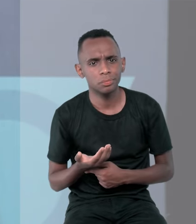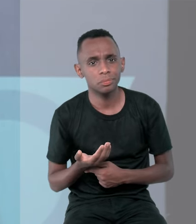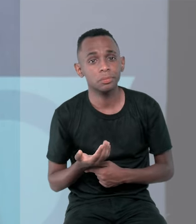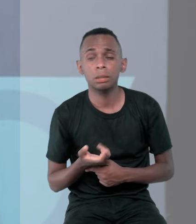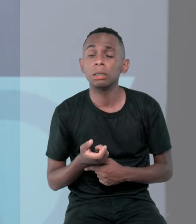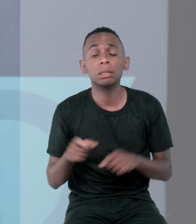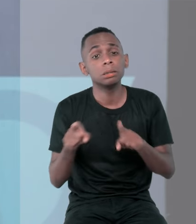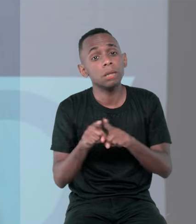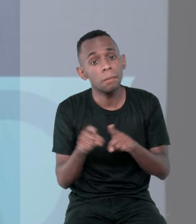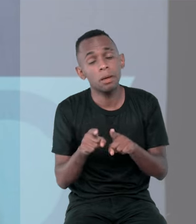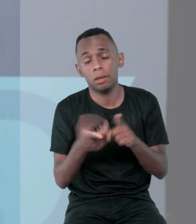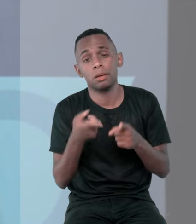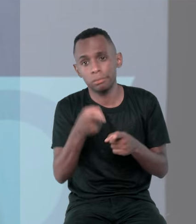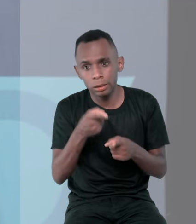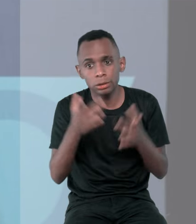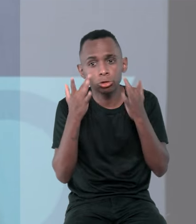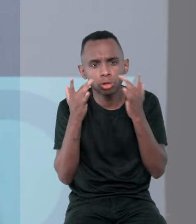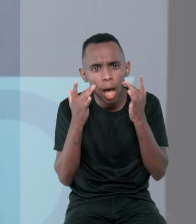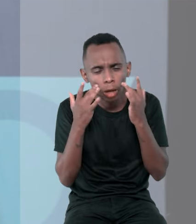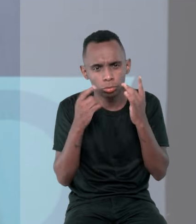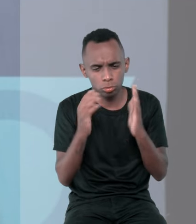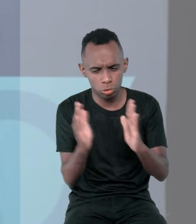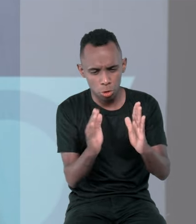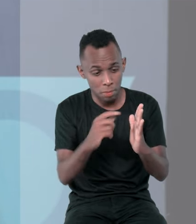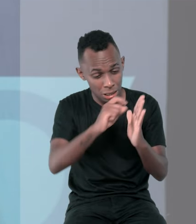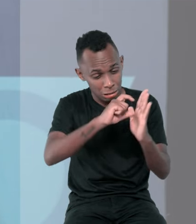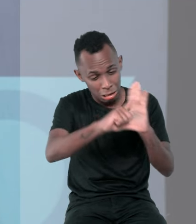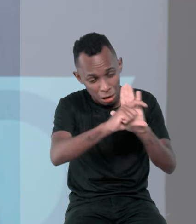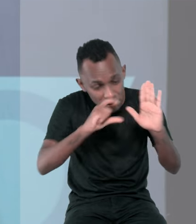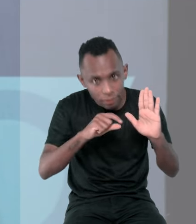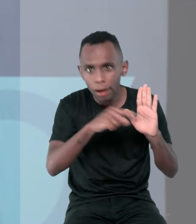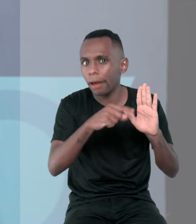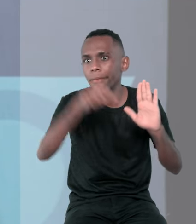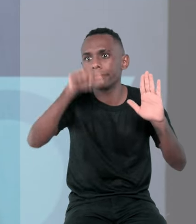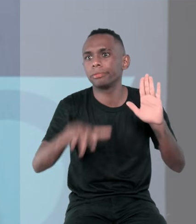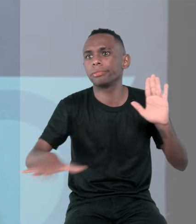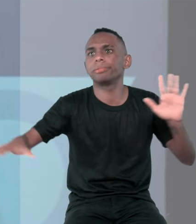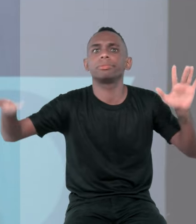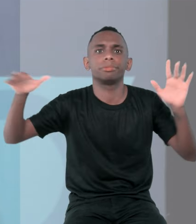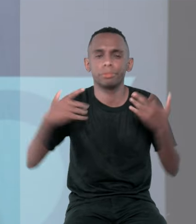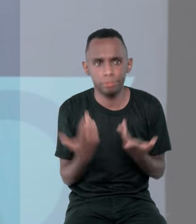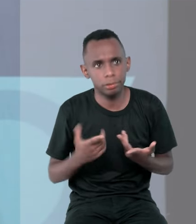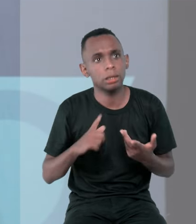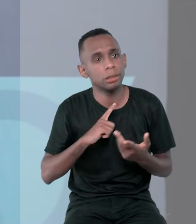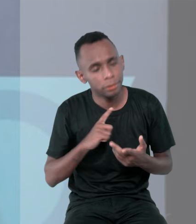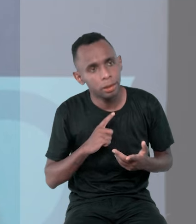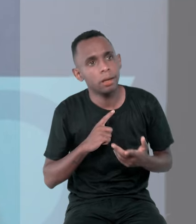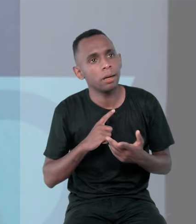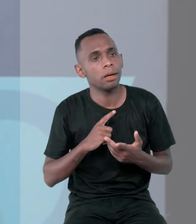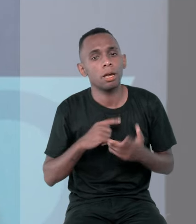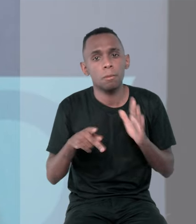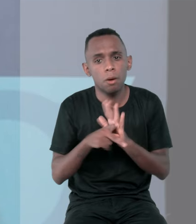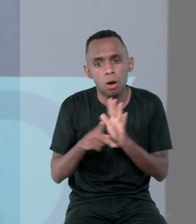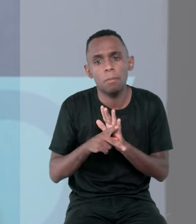e curioso porque a interpretação do trecho, né, que causou toda a celeuma, né, e que tem a descrição dos